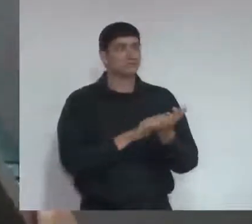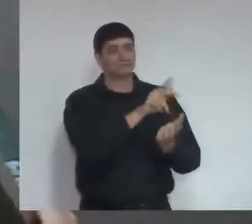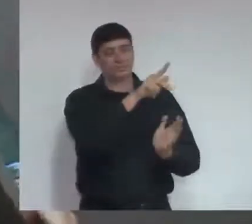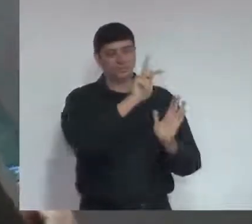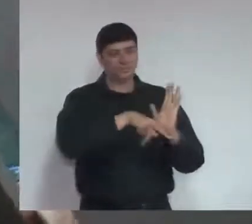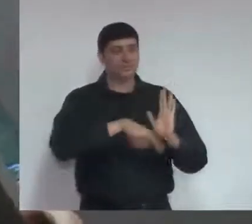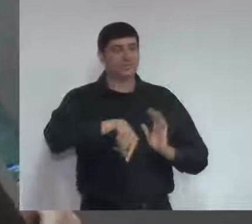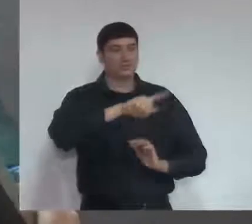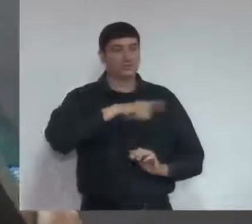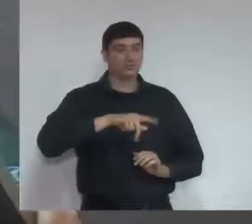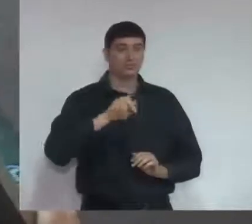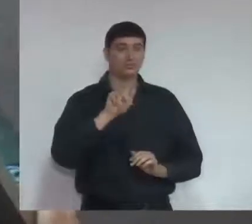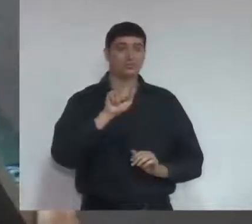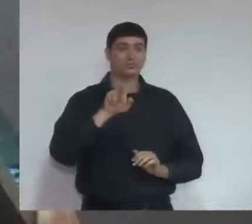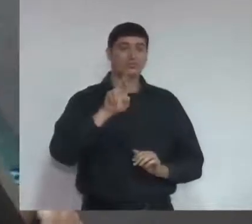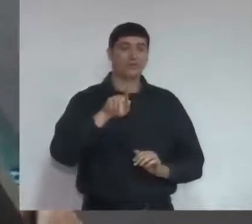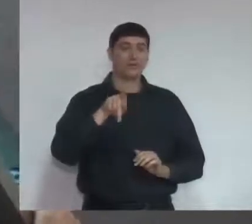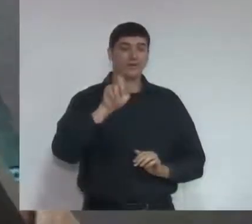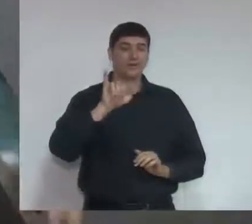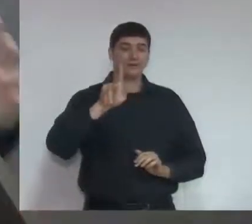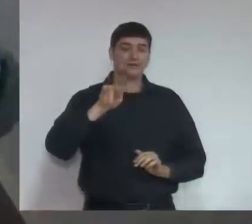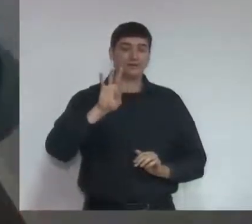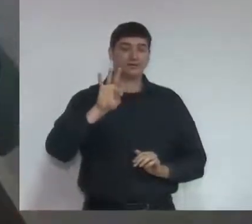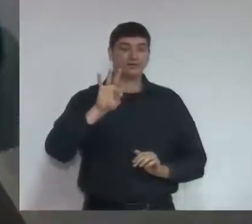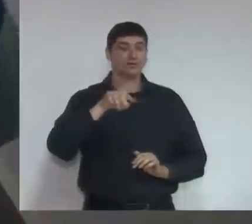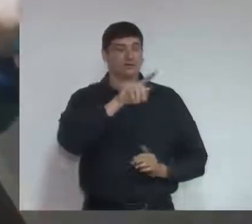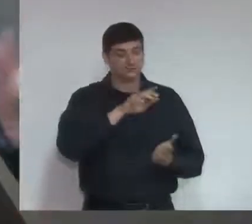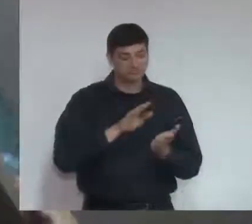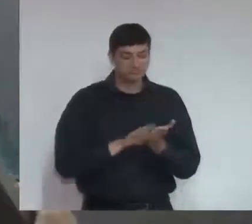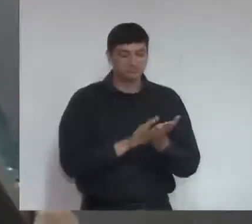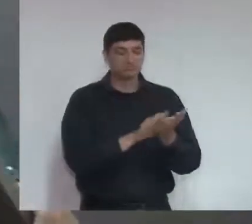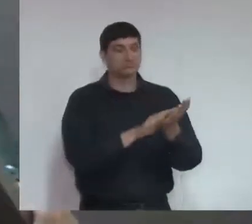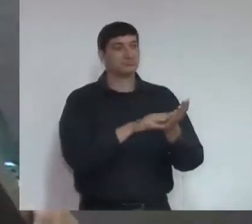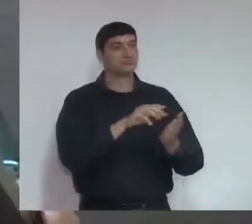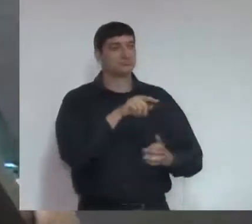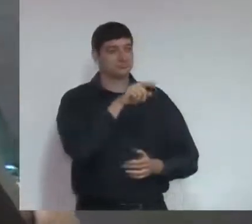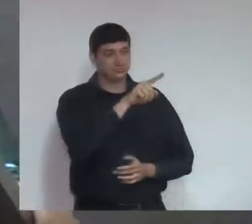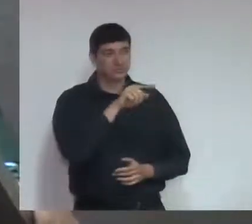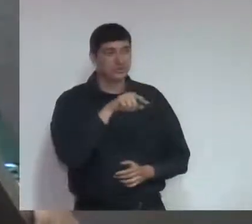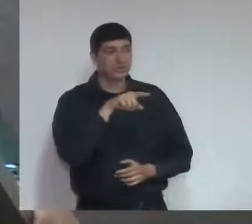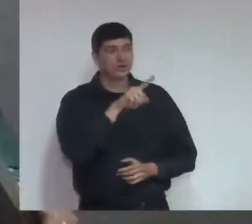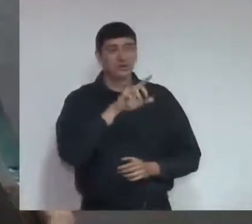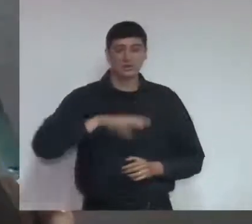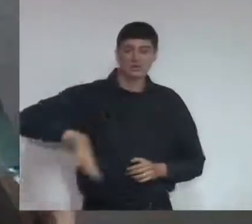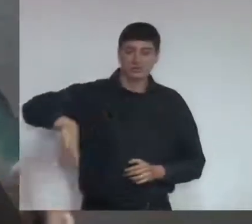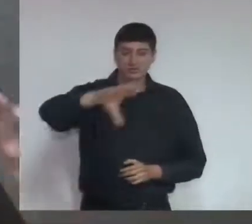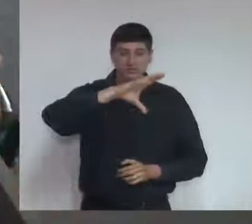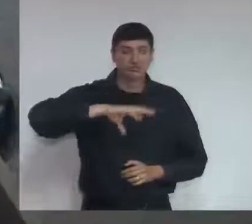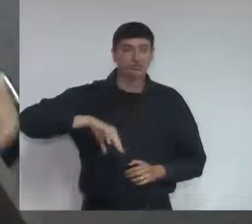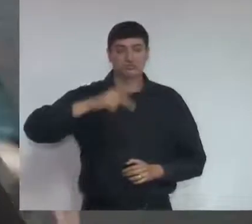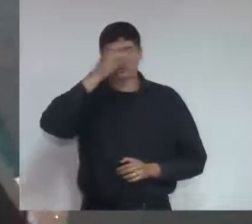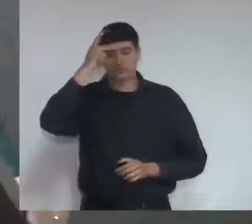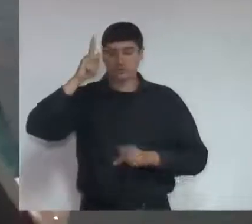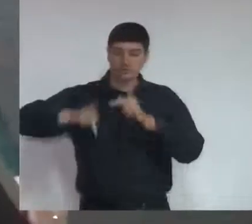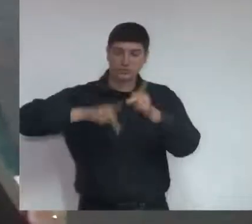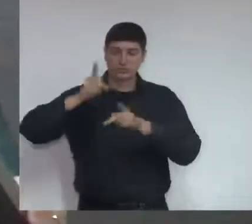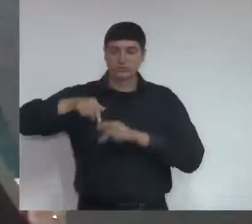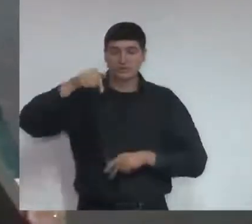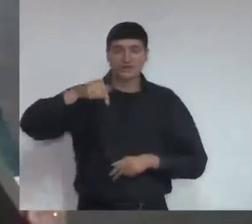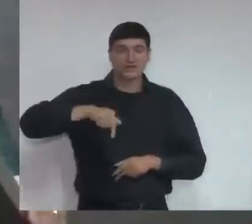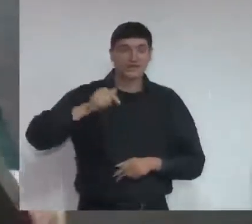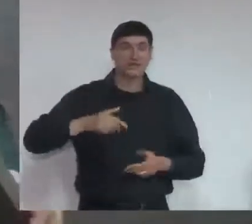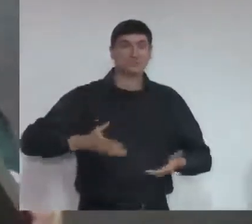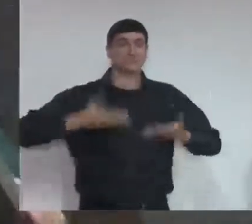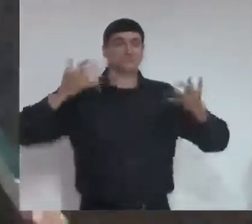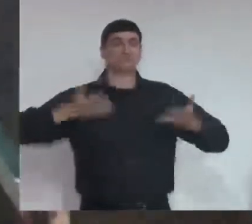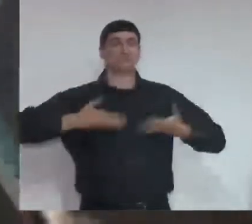Para Todos, né, o Parklet, que seja uma comum ação, não é? Que as pessoas, de fato, se empolguem com as